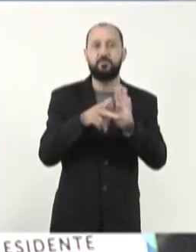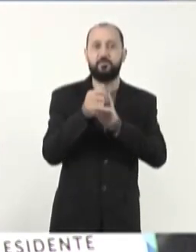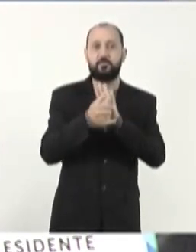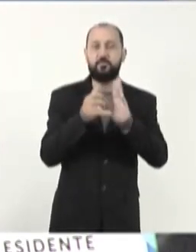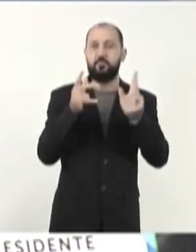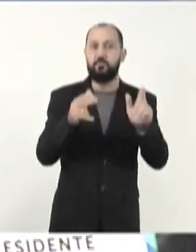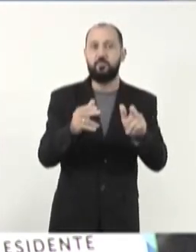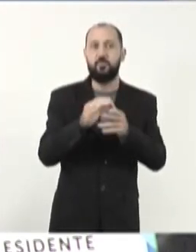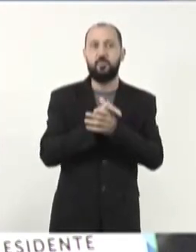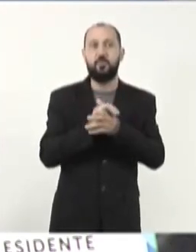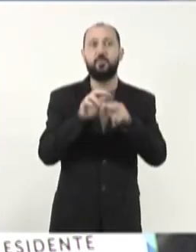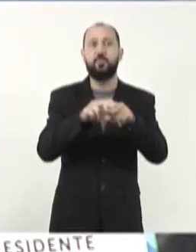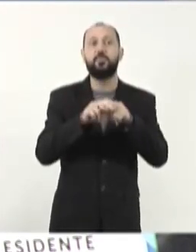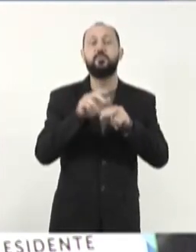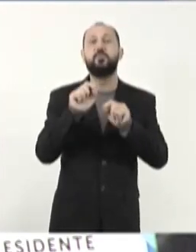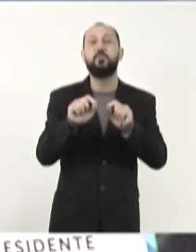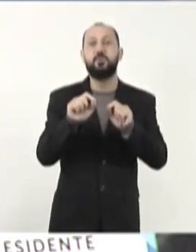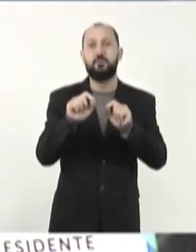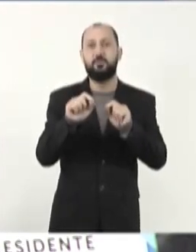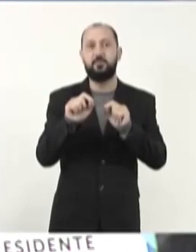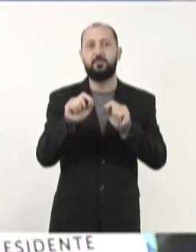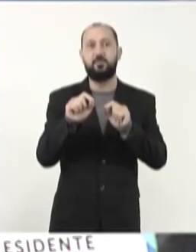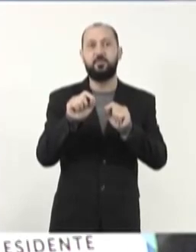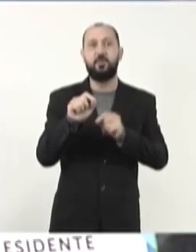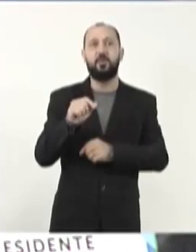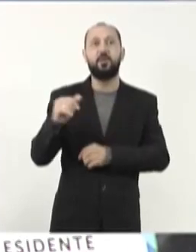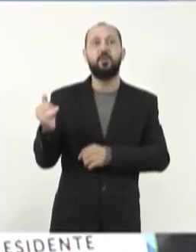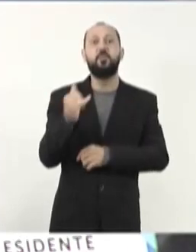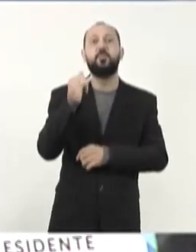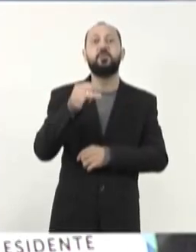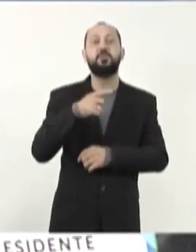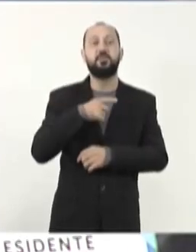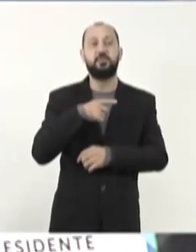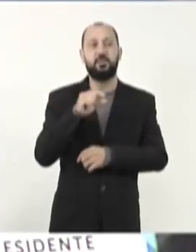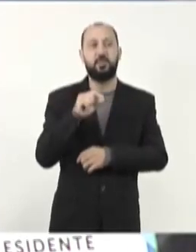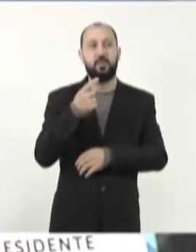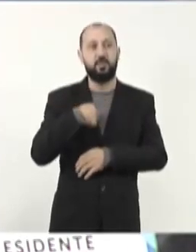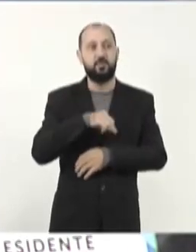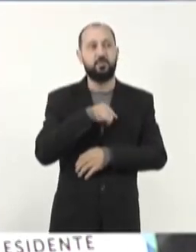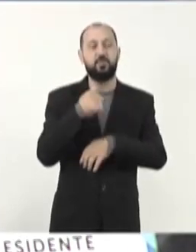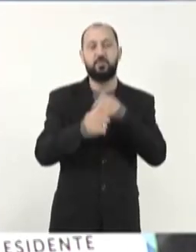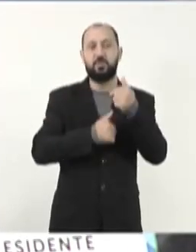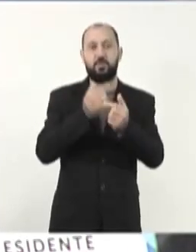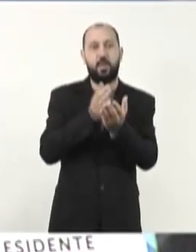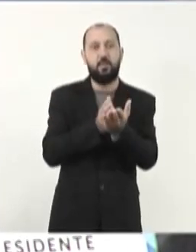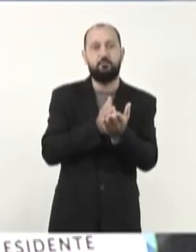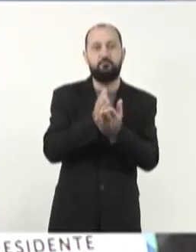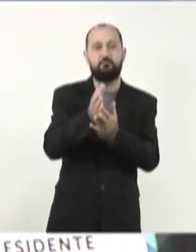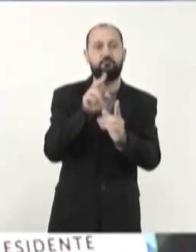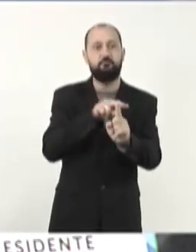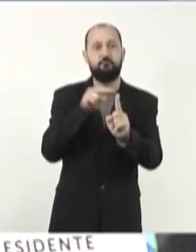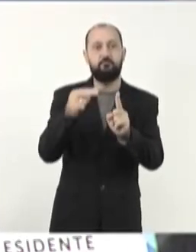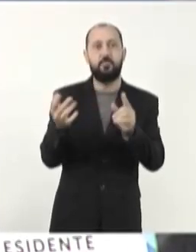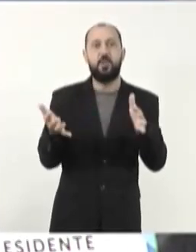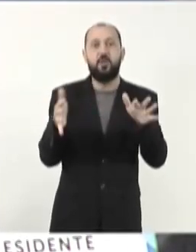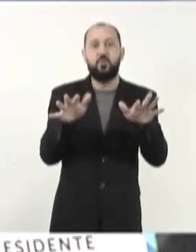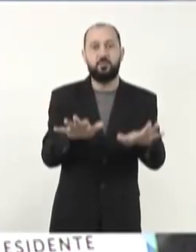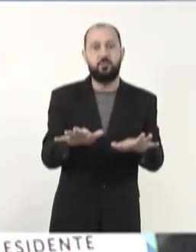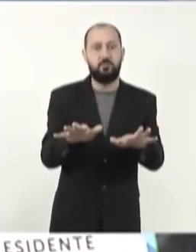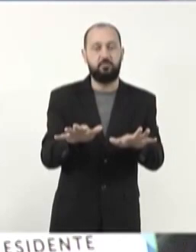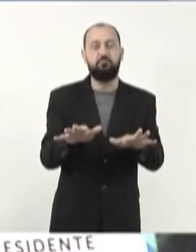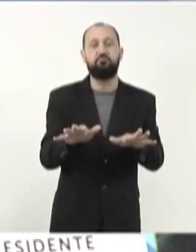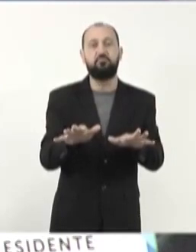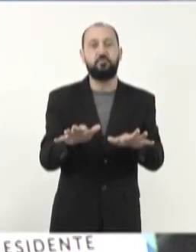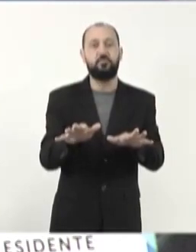dessa magnitude. Portanto, mais do que isso, é a importância que tem da gente trabalhar na perspectiva da inclusão